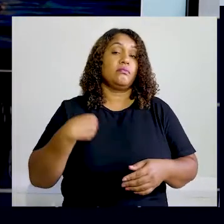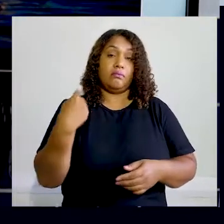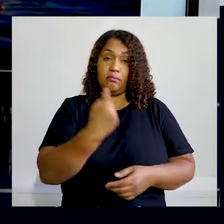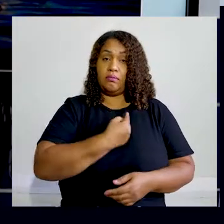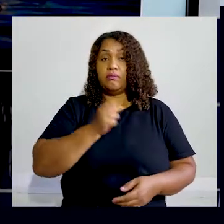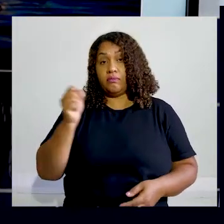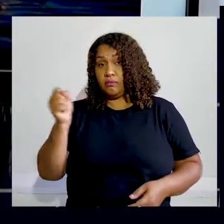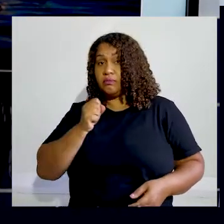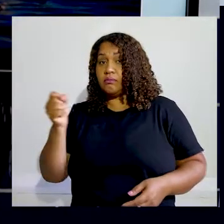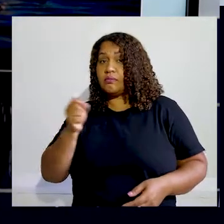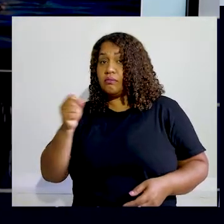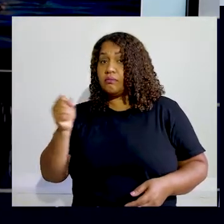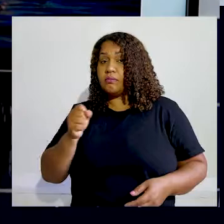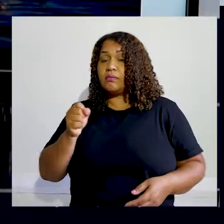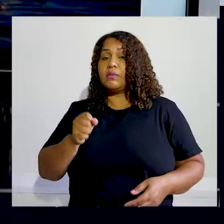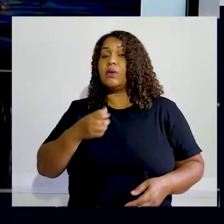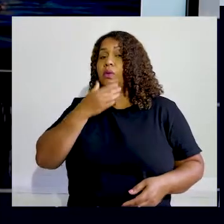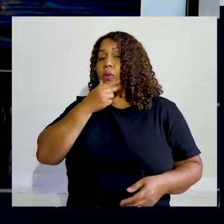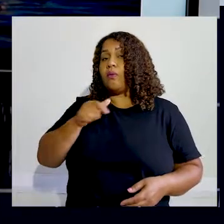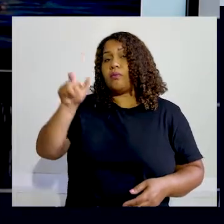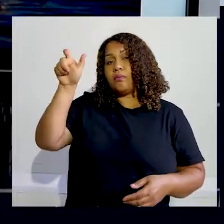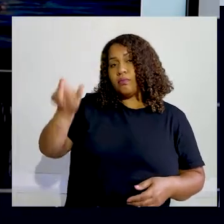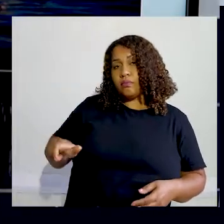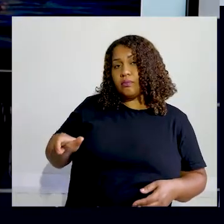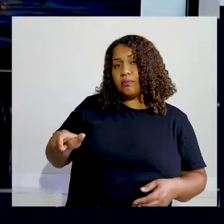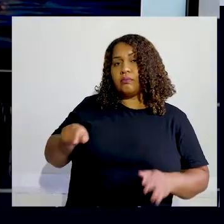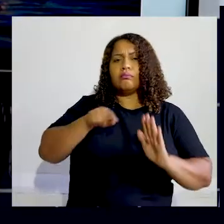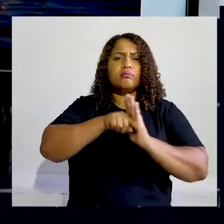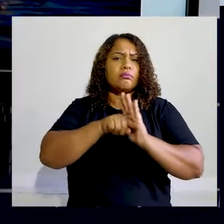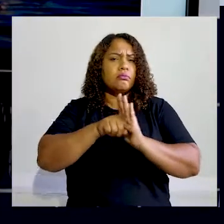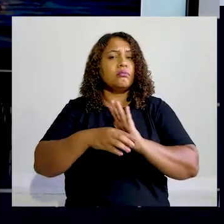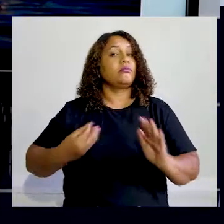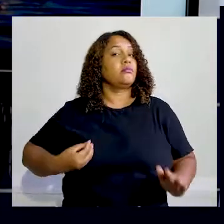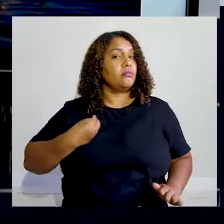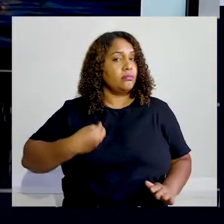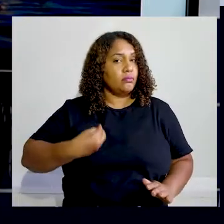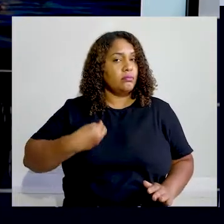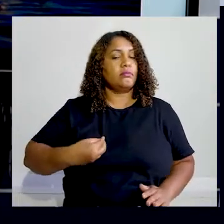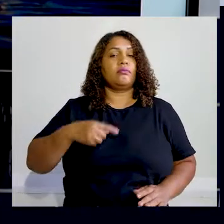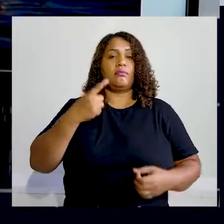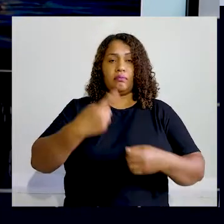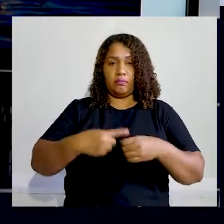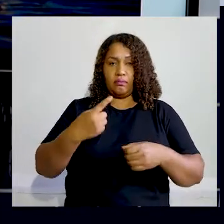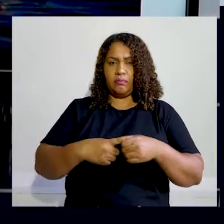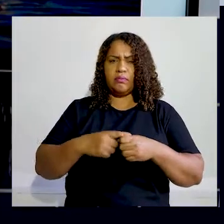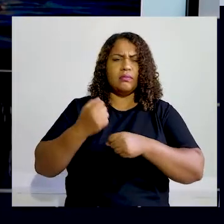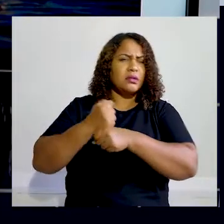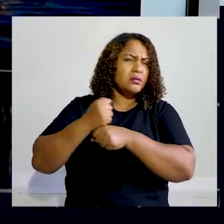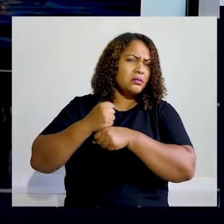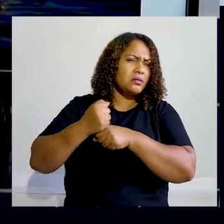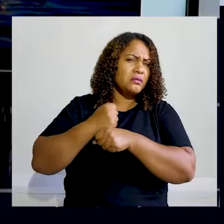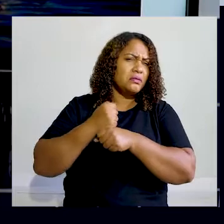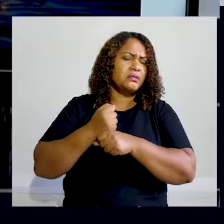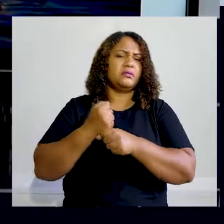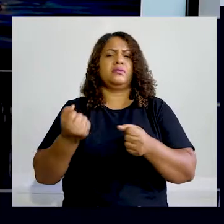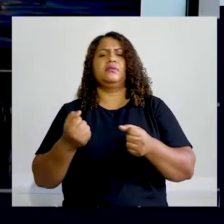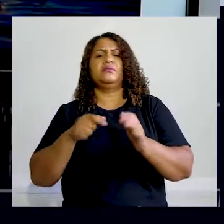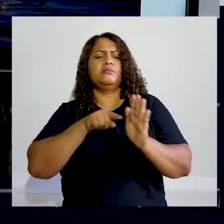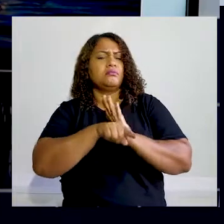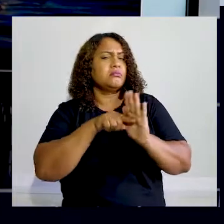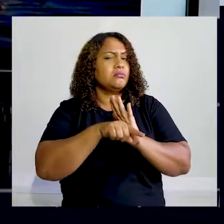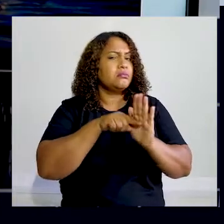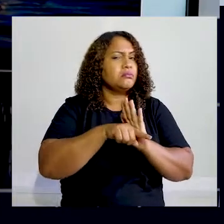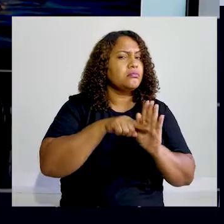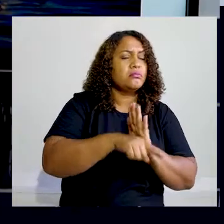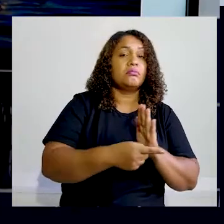TV Educaites fomos entrevistar um pesquisador que mora na nossa cidade e que há muitos anos vem realizando